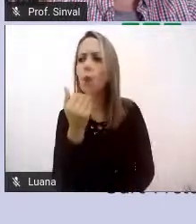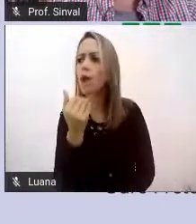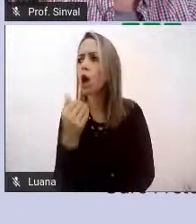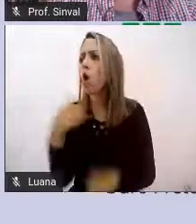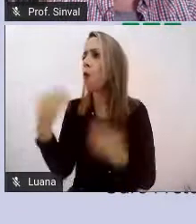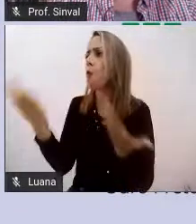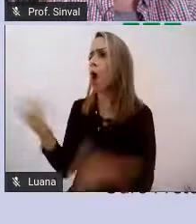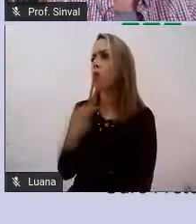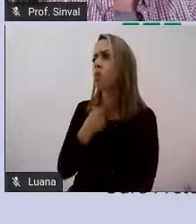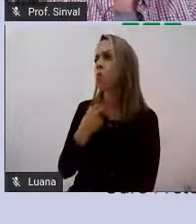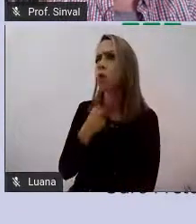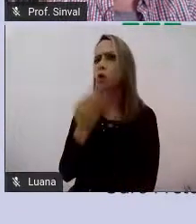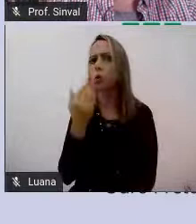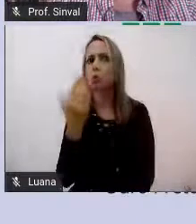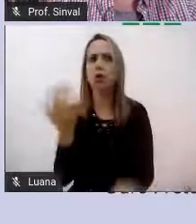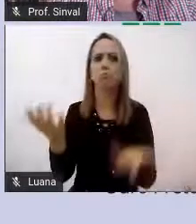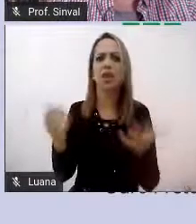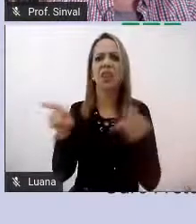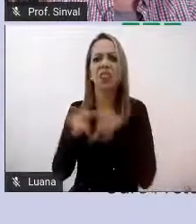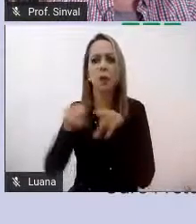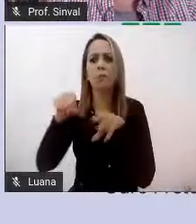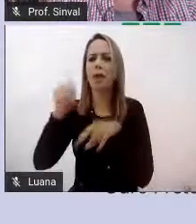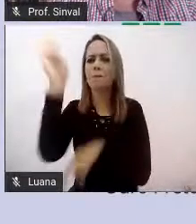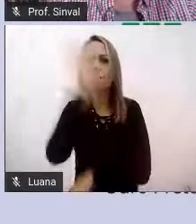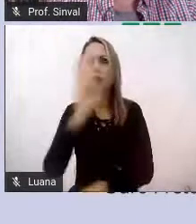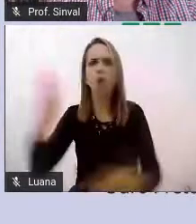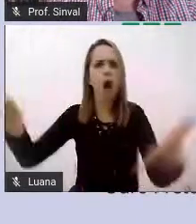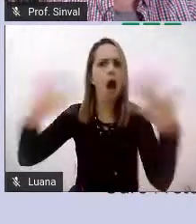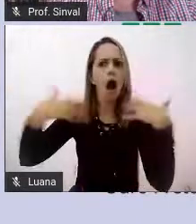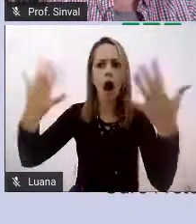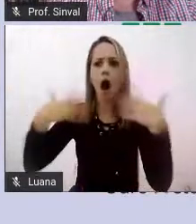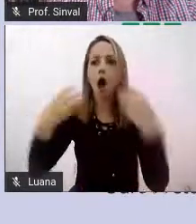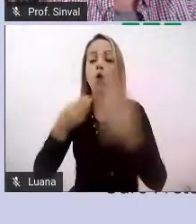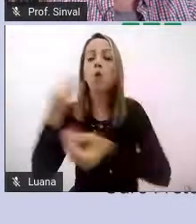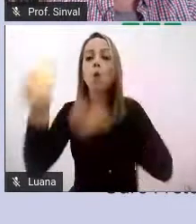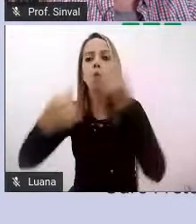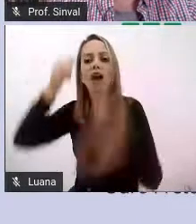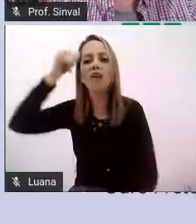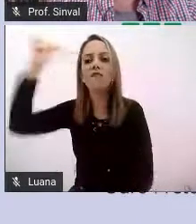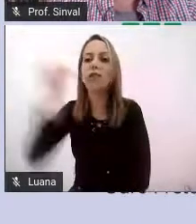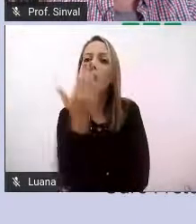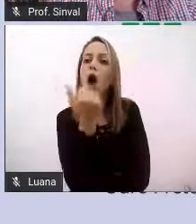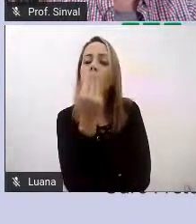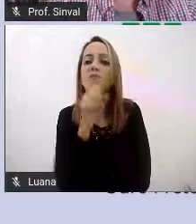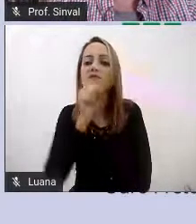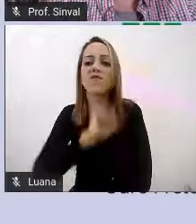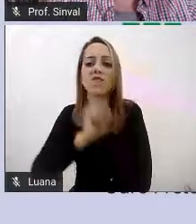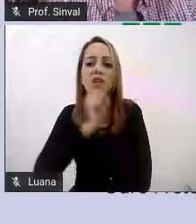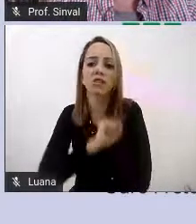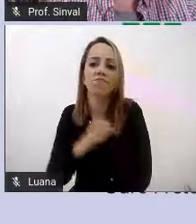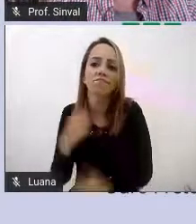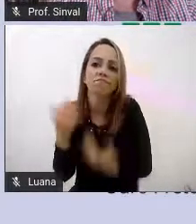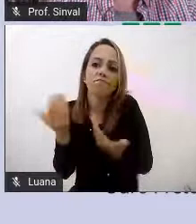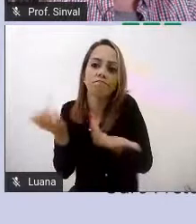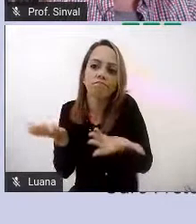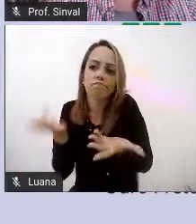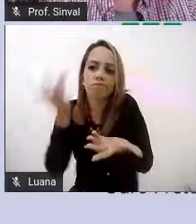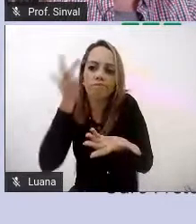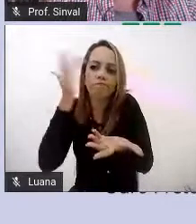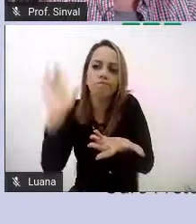alimentos no calor tropical. Então, há relatos muito